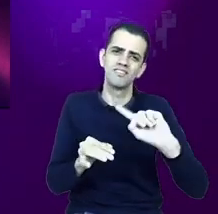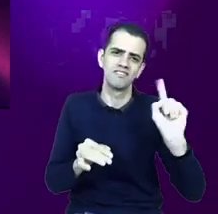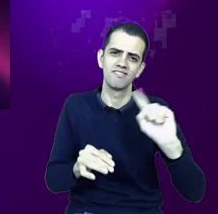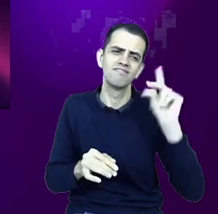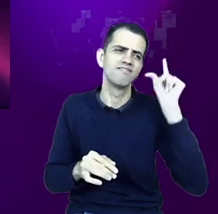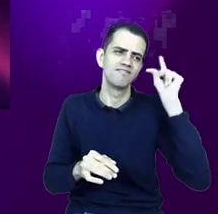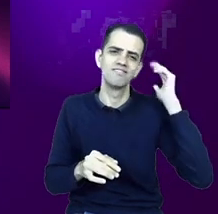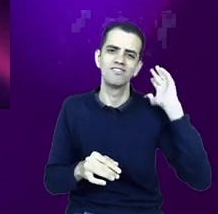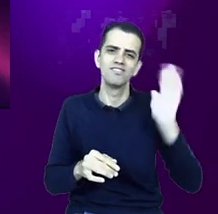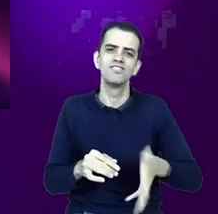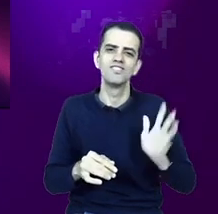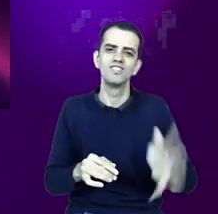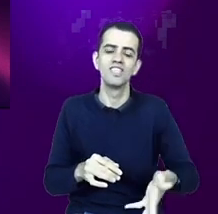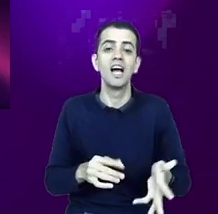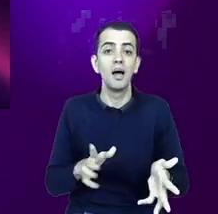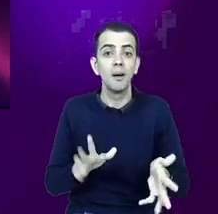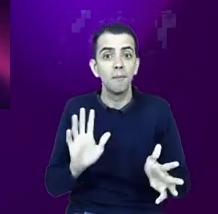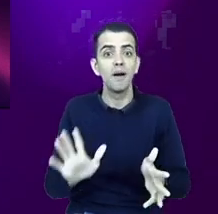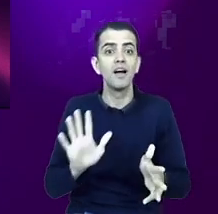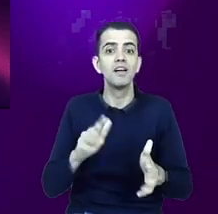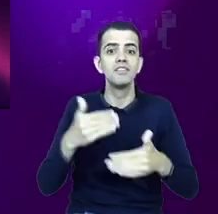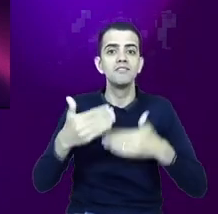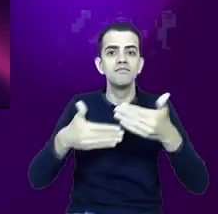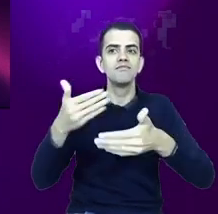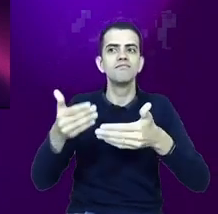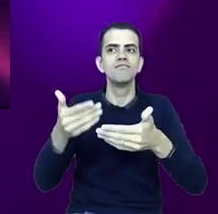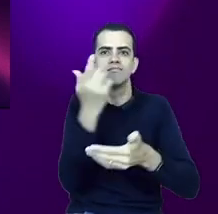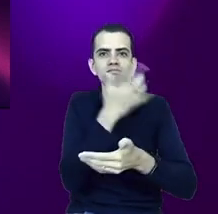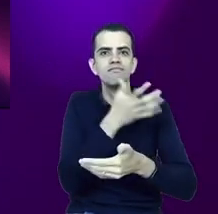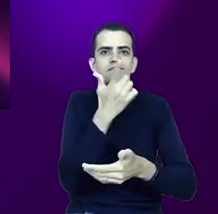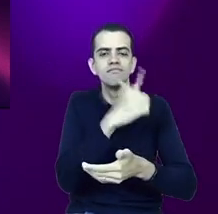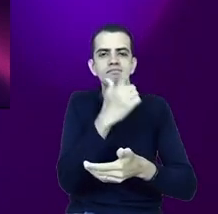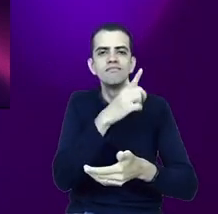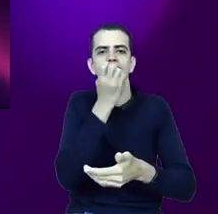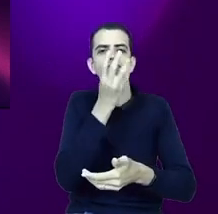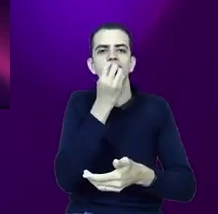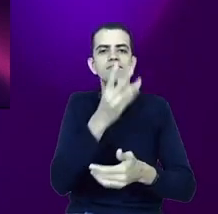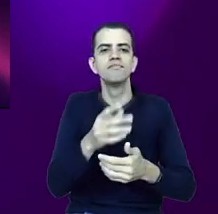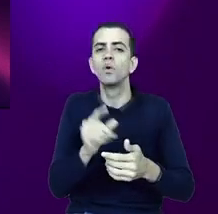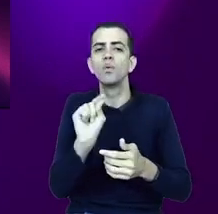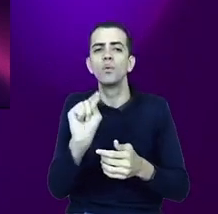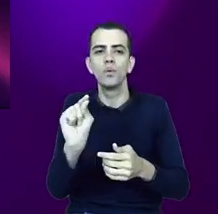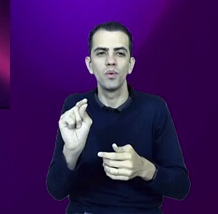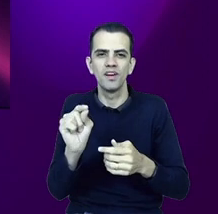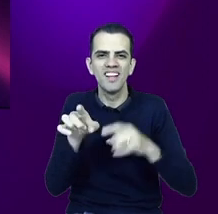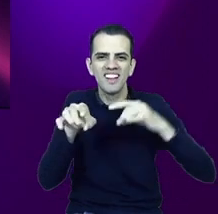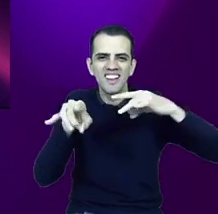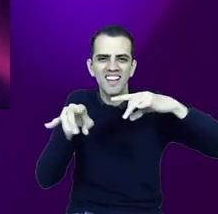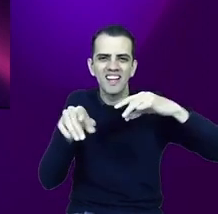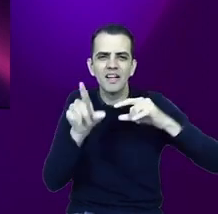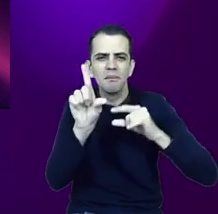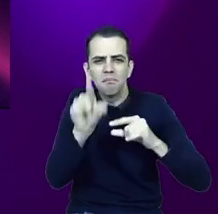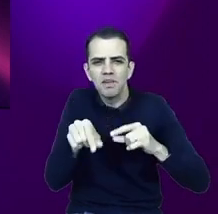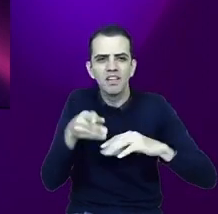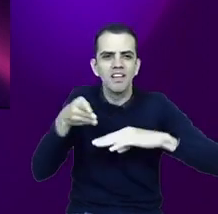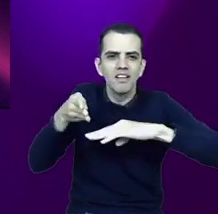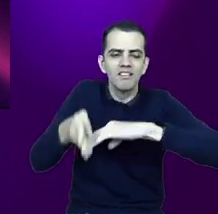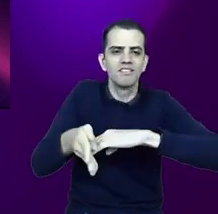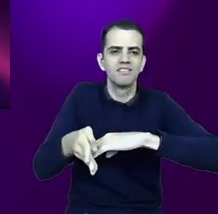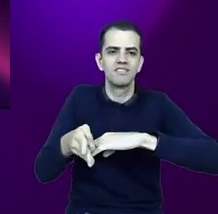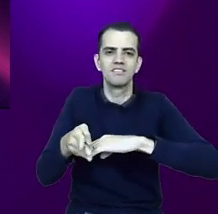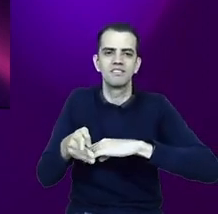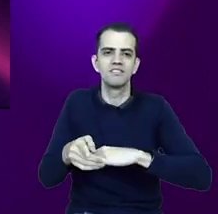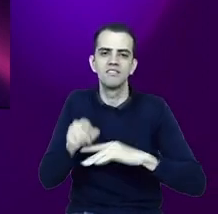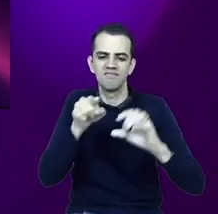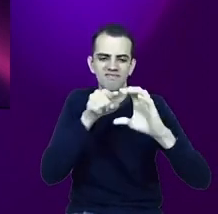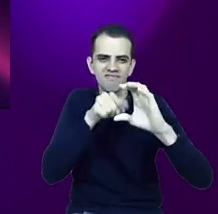são cada vez mais a fronteira de aplicabilidade é maior, que são as técnicas minimamente invasivas, tumores como esse. Essa paciente nos